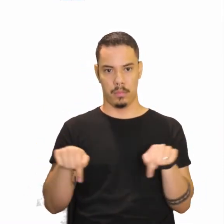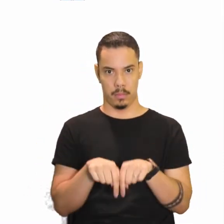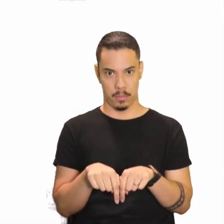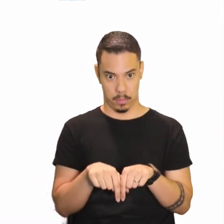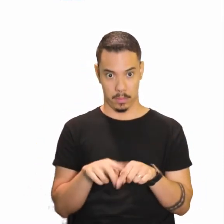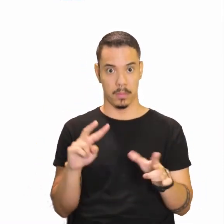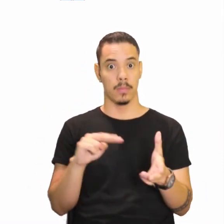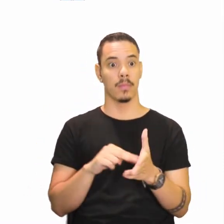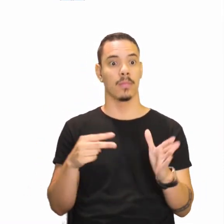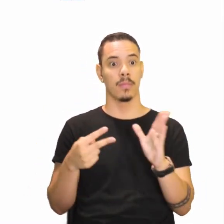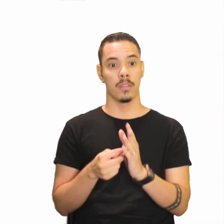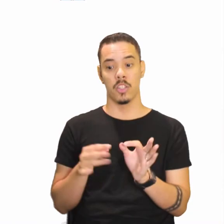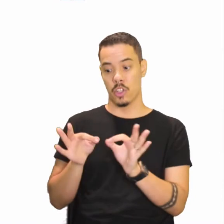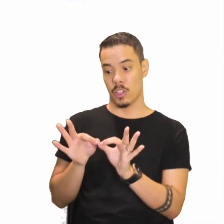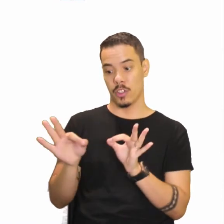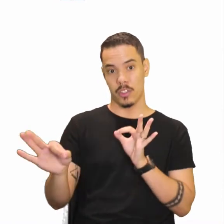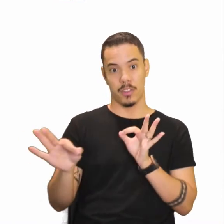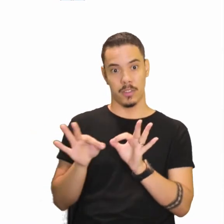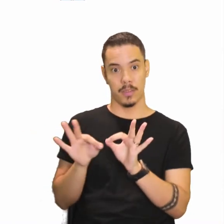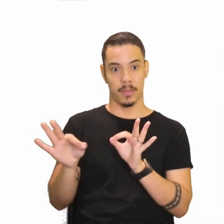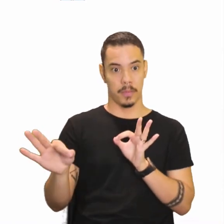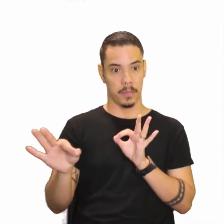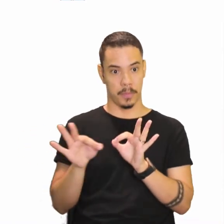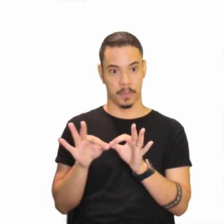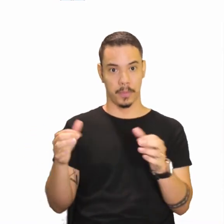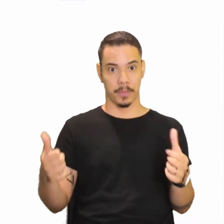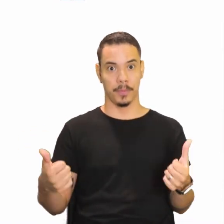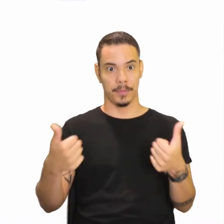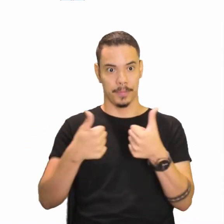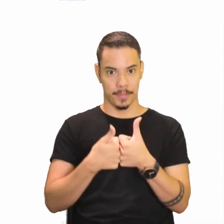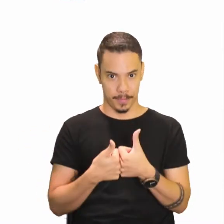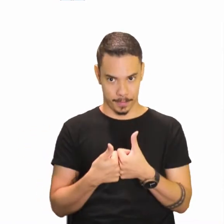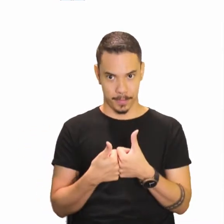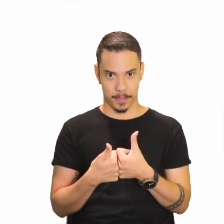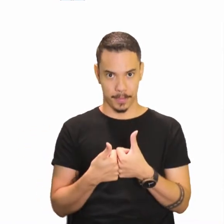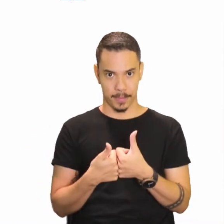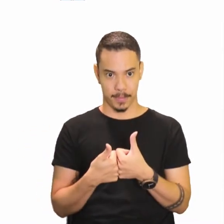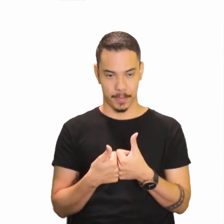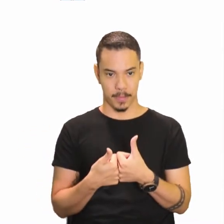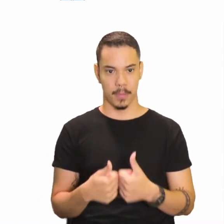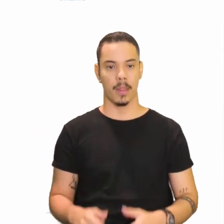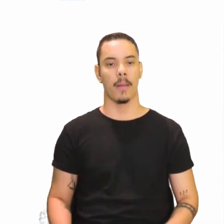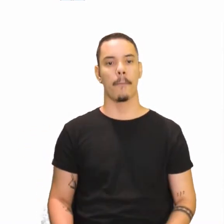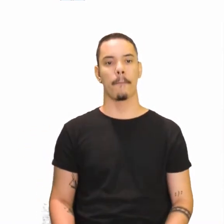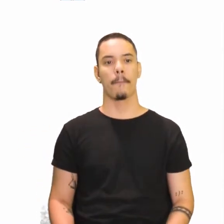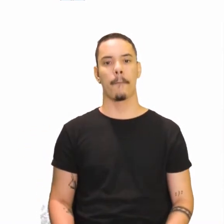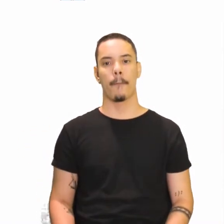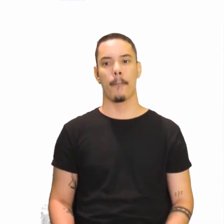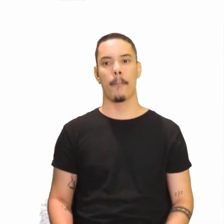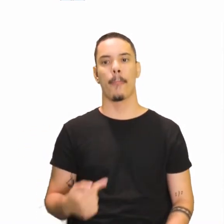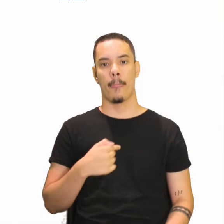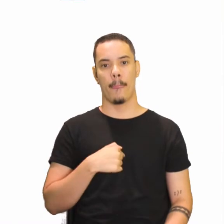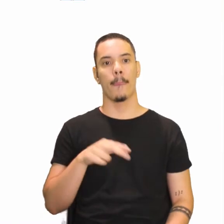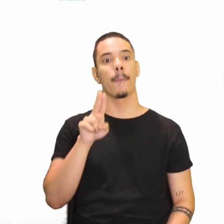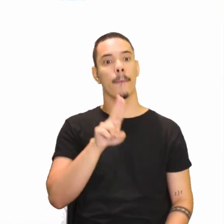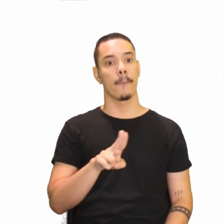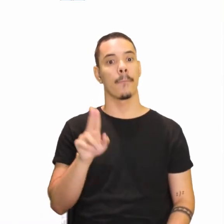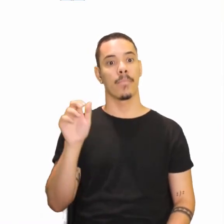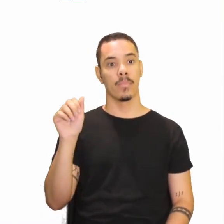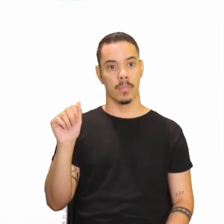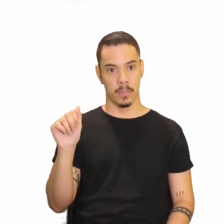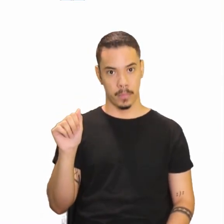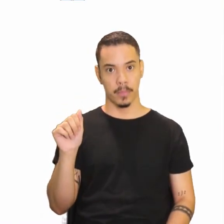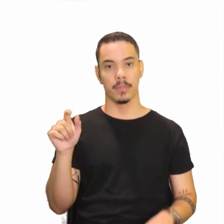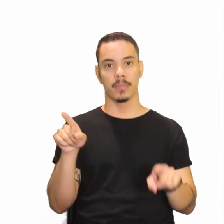tempo, ó, e distância, né, de aproximação. Então, ó, vou usar o azinho aí,